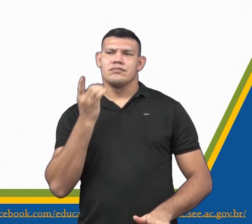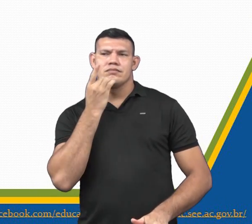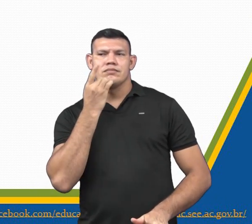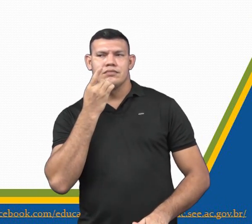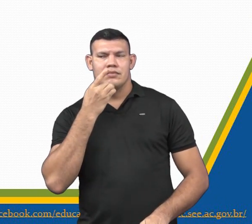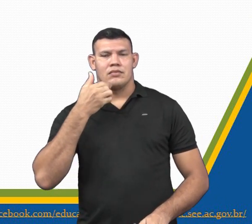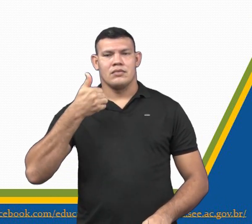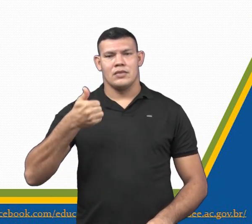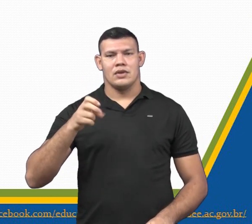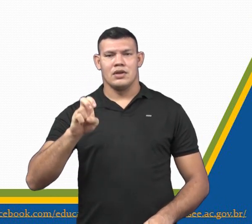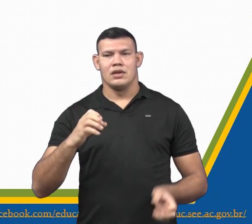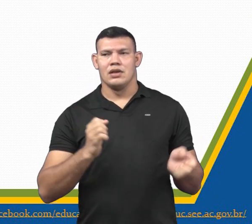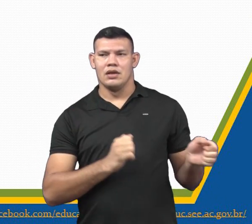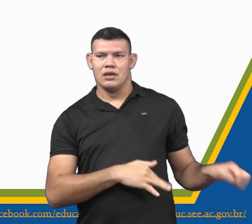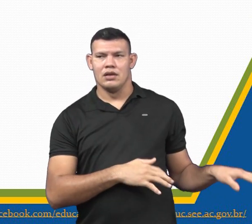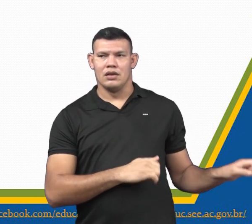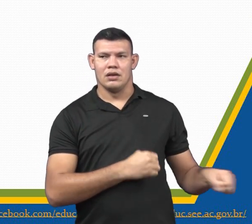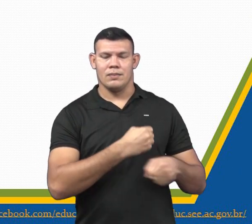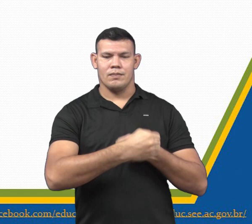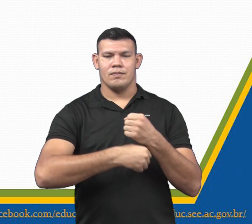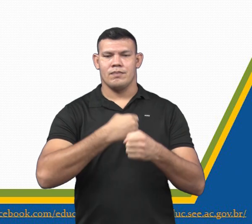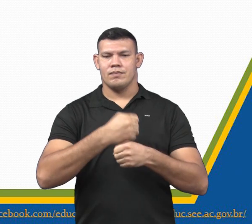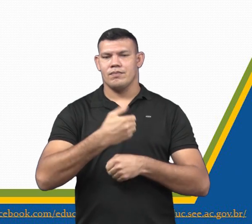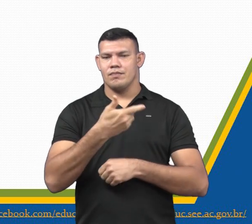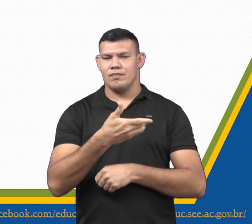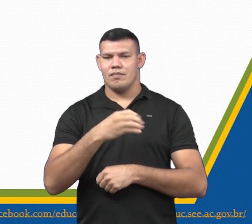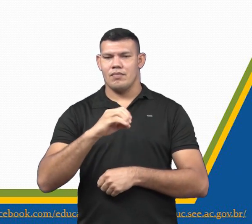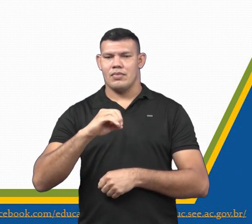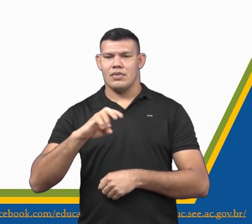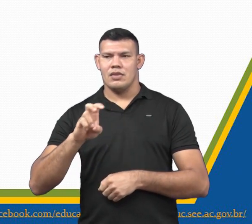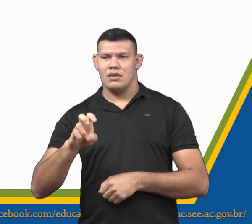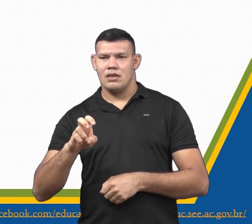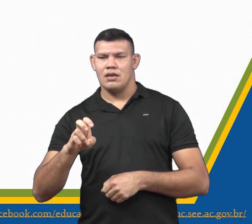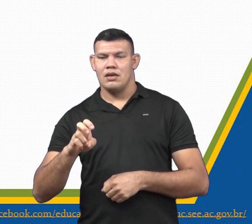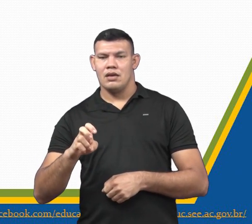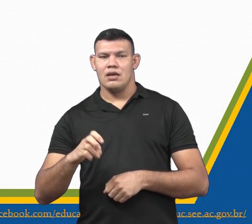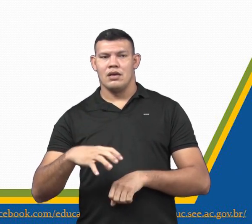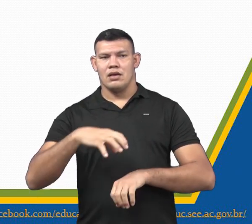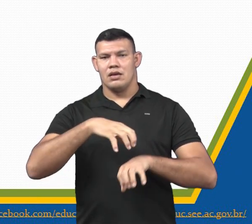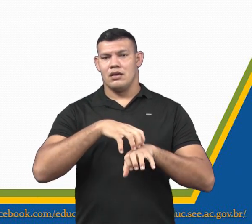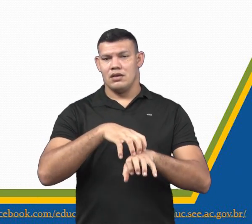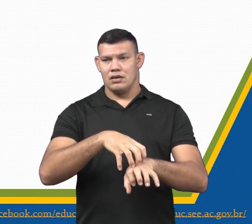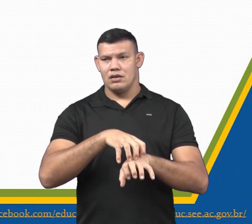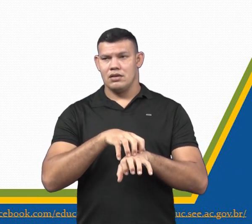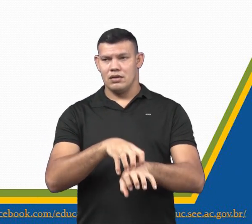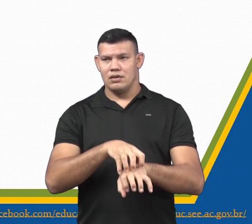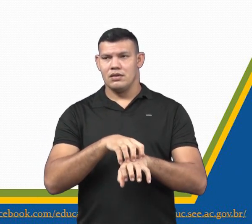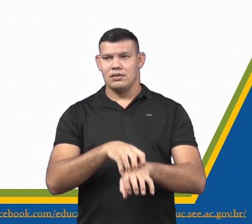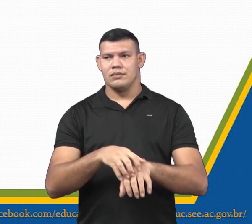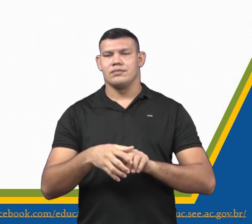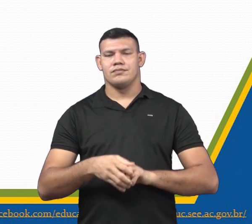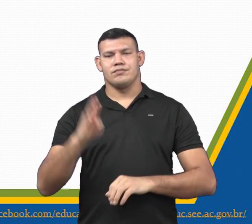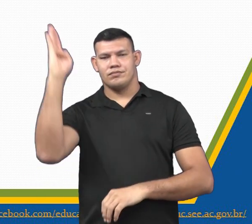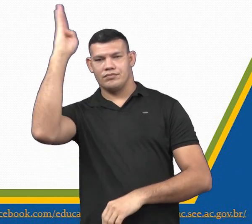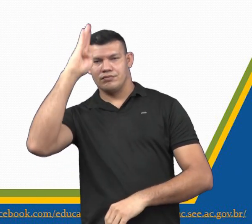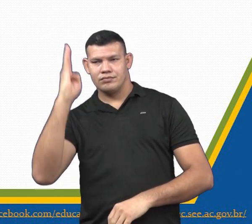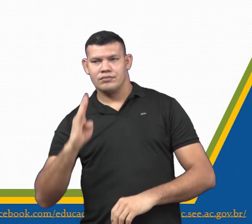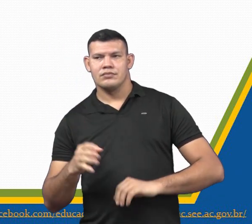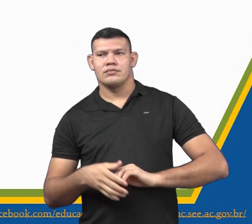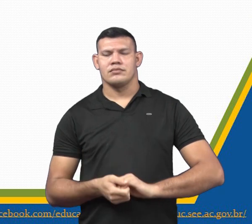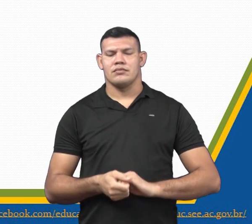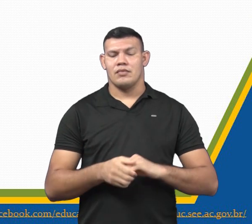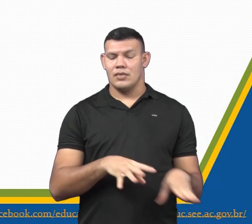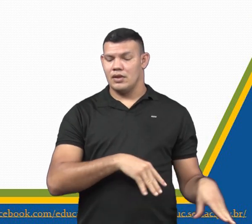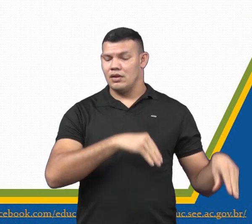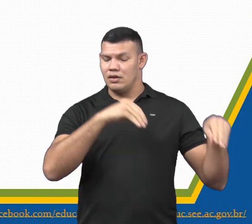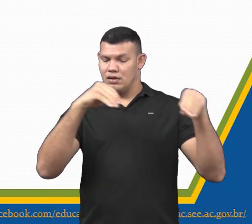de setembro de 2005, na cidade de Salvador, estado da Bahia, Brasil. Mudei-me